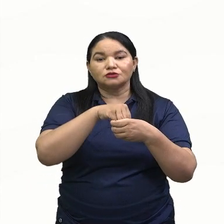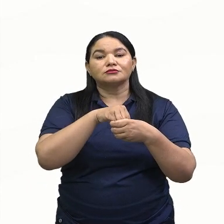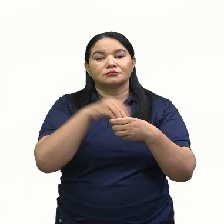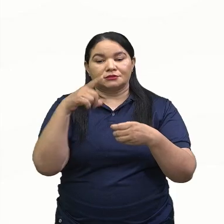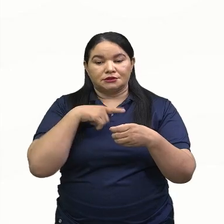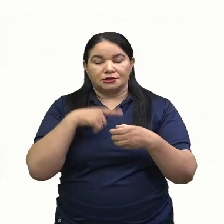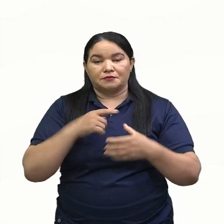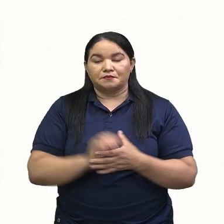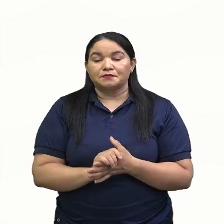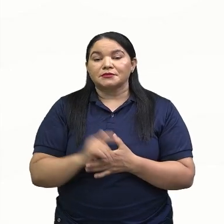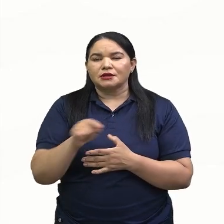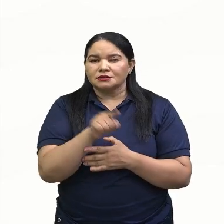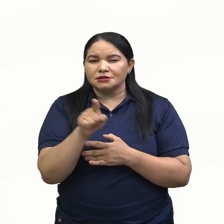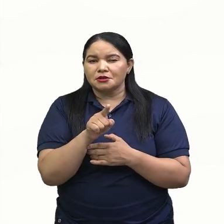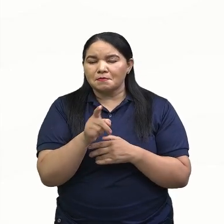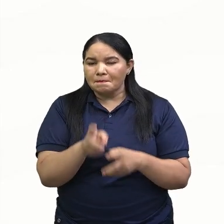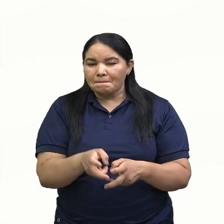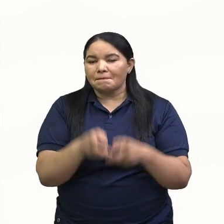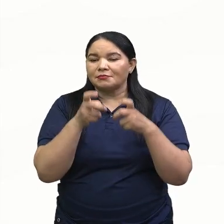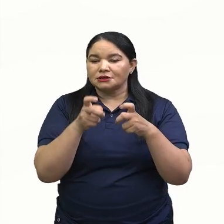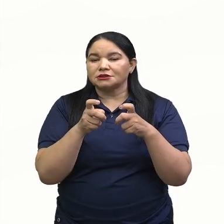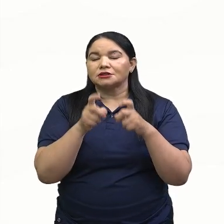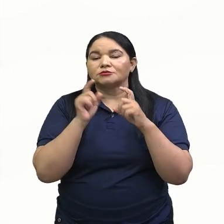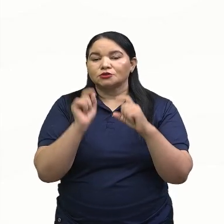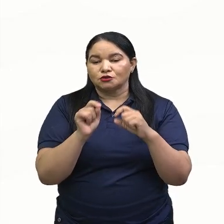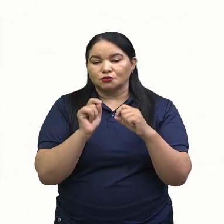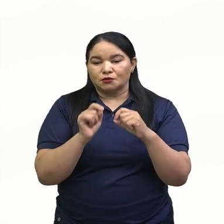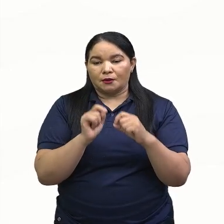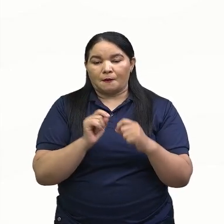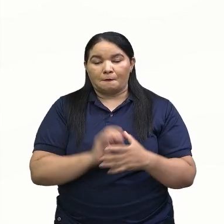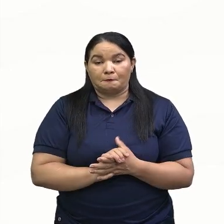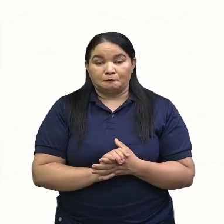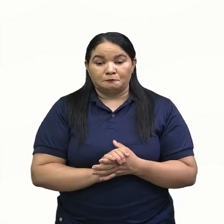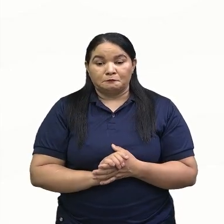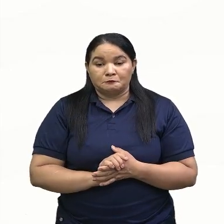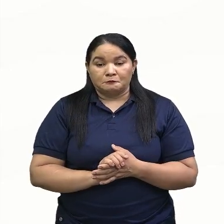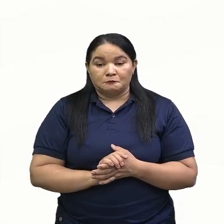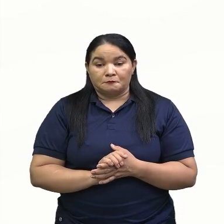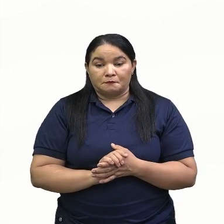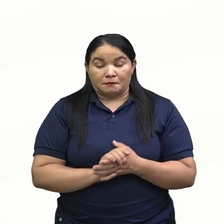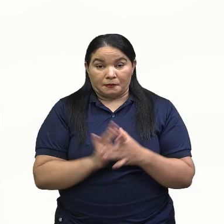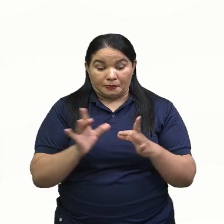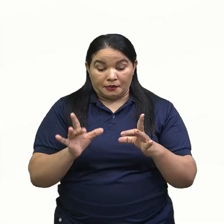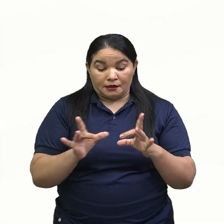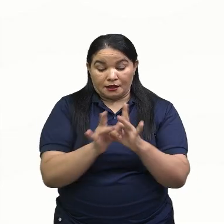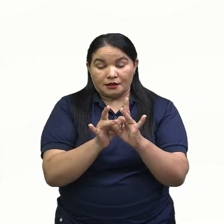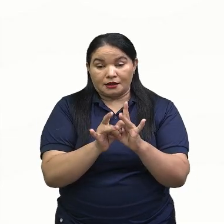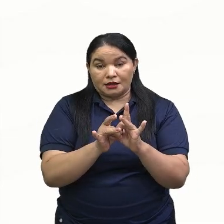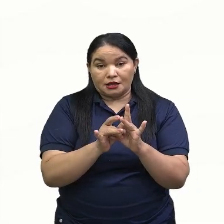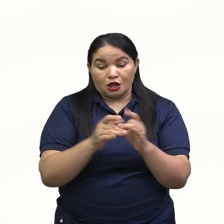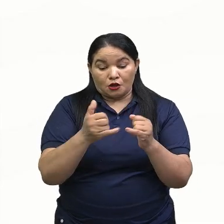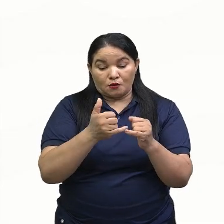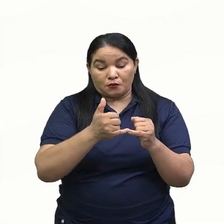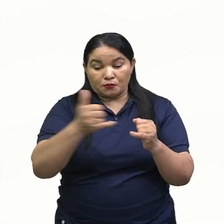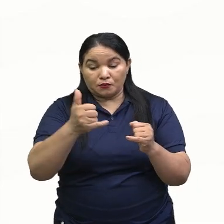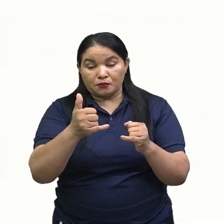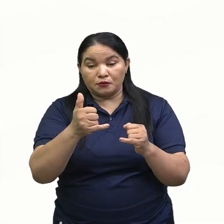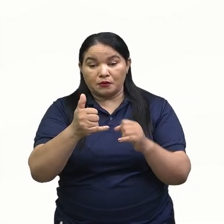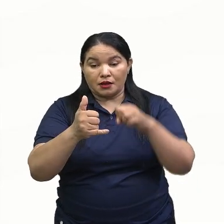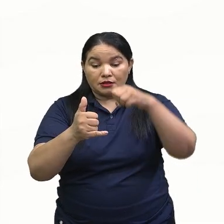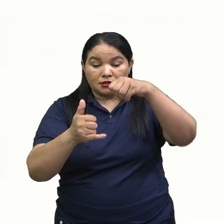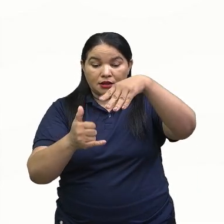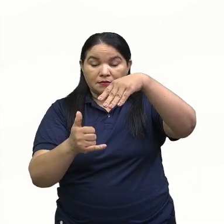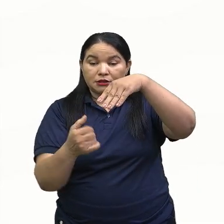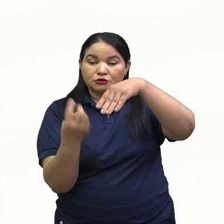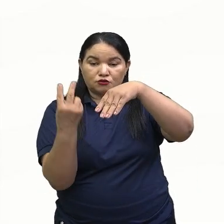aí, você percebe que essa resistência interna ligados a 2 lâmpadas, que você está vendo aqui,